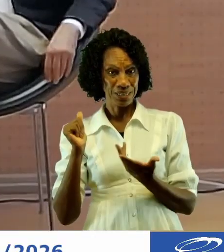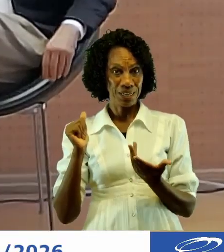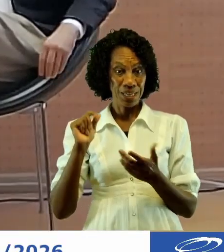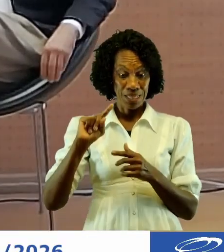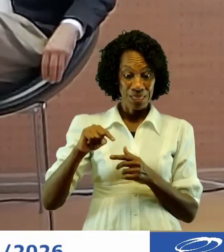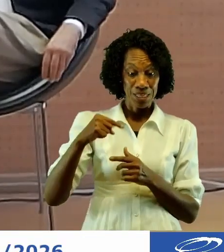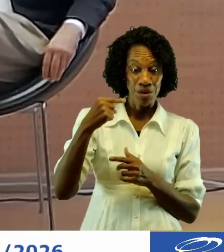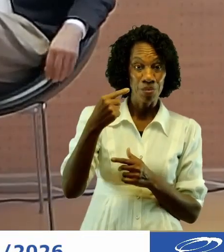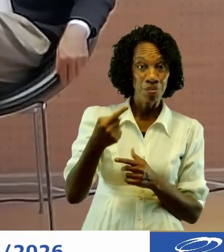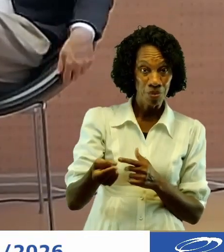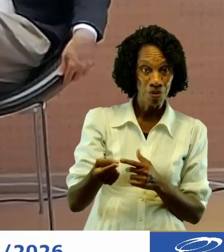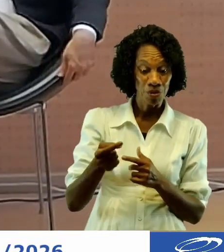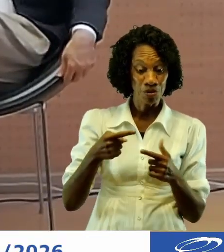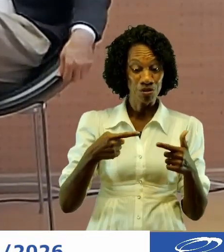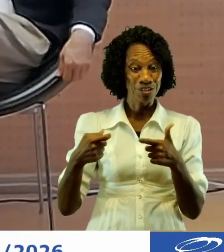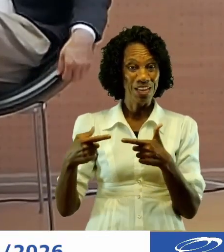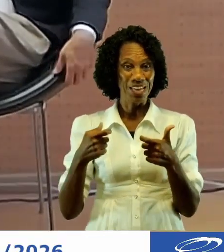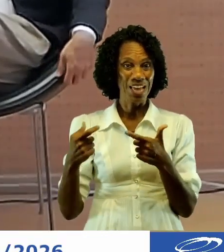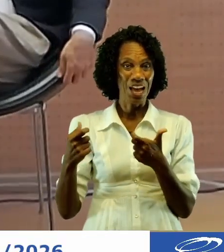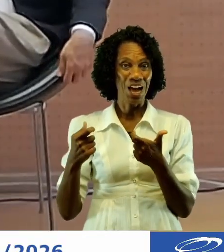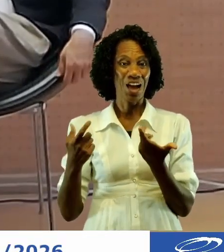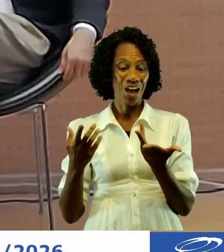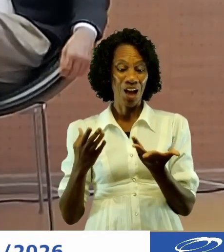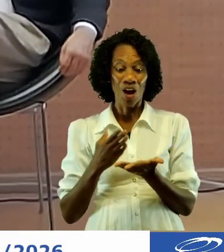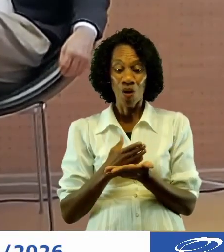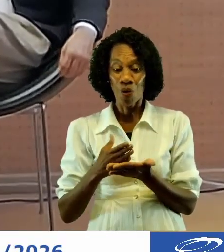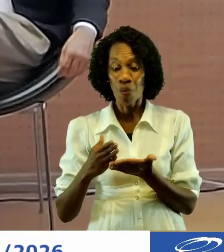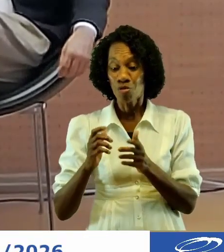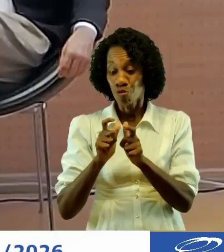eles têm aumentado bastante por lá, especialmente,